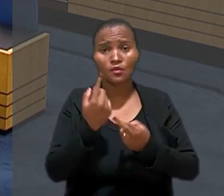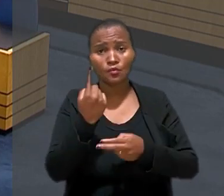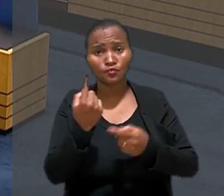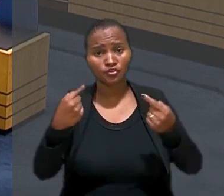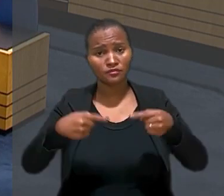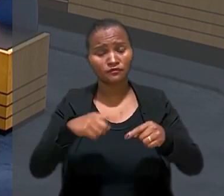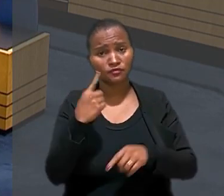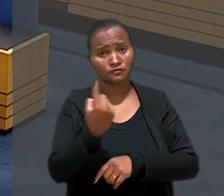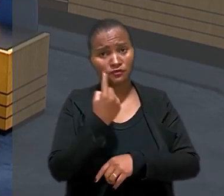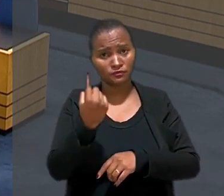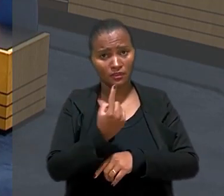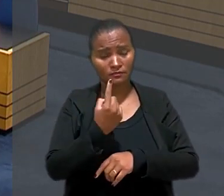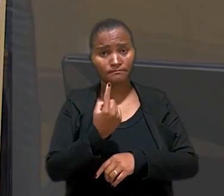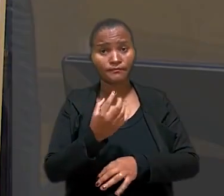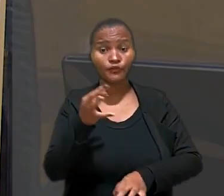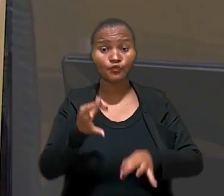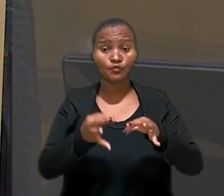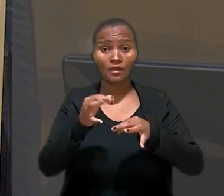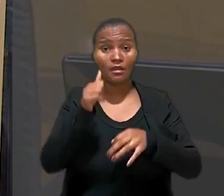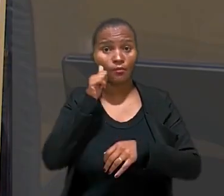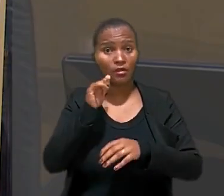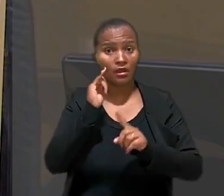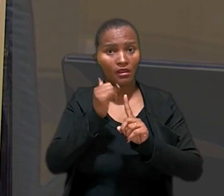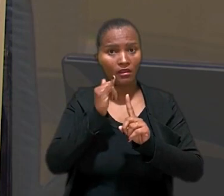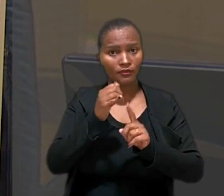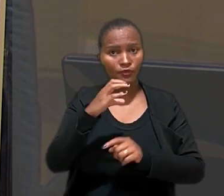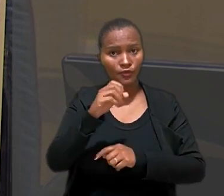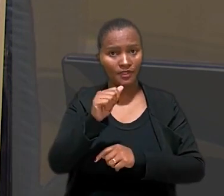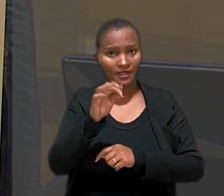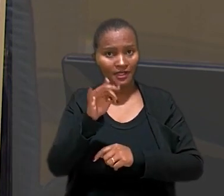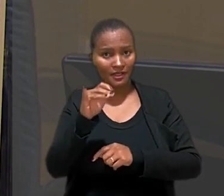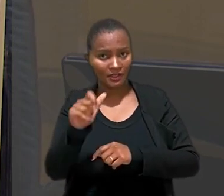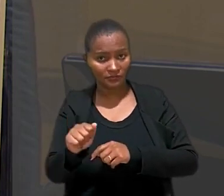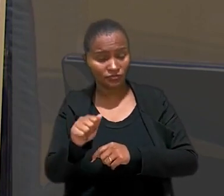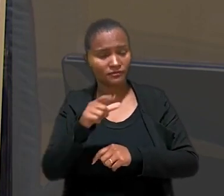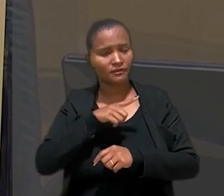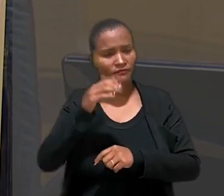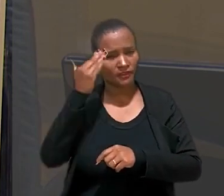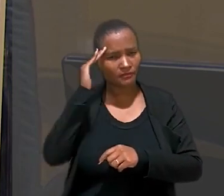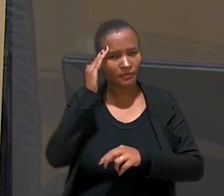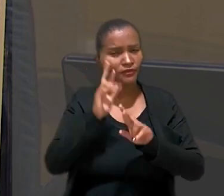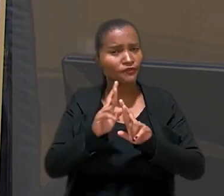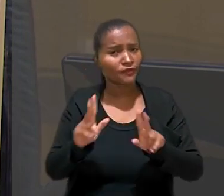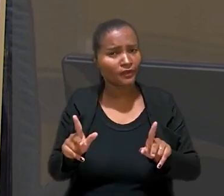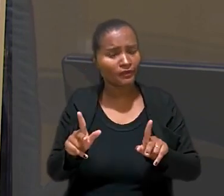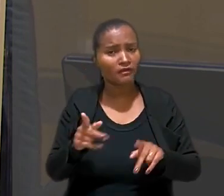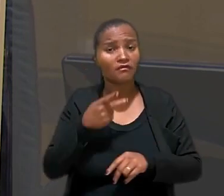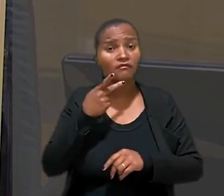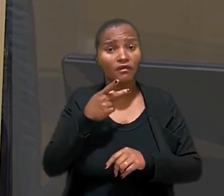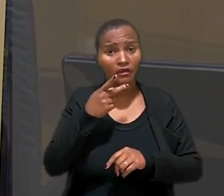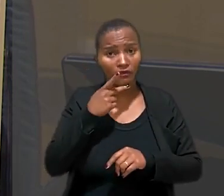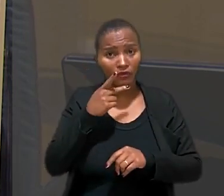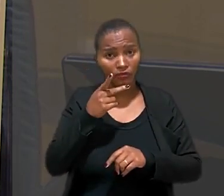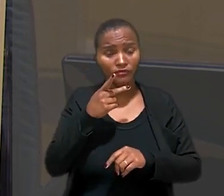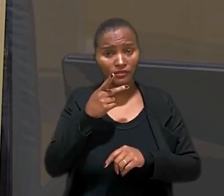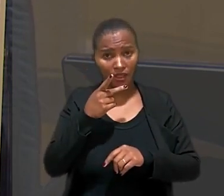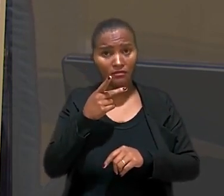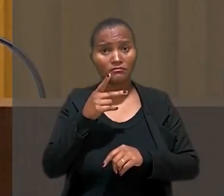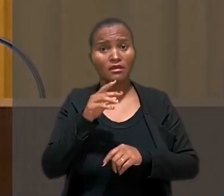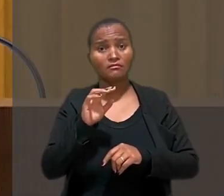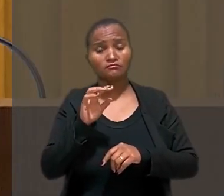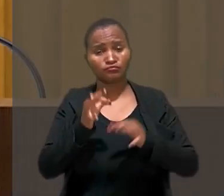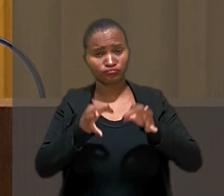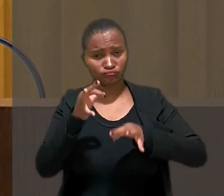Seção 1 de Dissídios Individuais. No julgamento, a relatora ministra Cátia Arruda teve outro entendimento. Ela lembrou que o